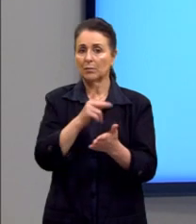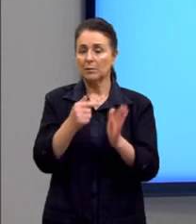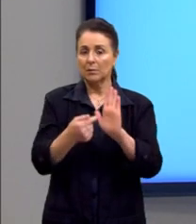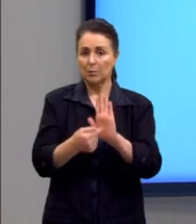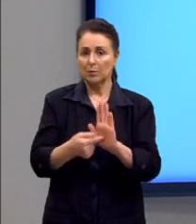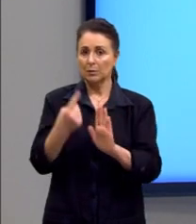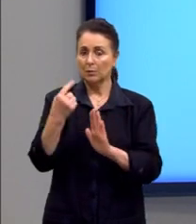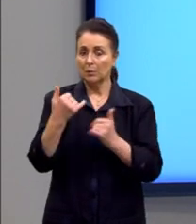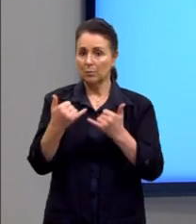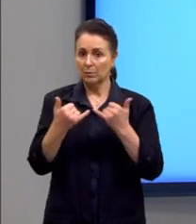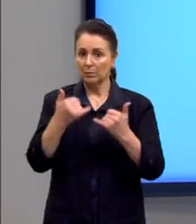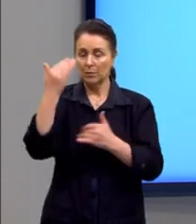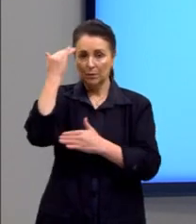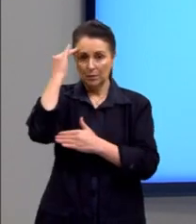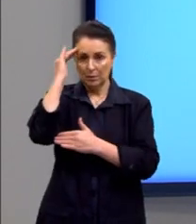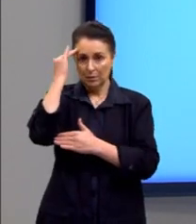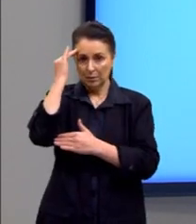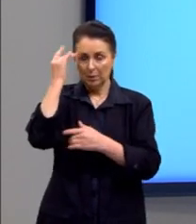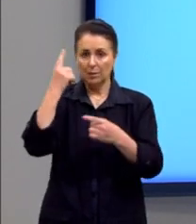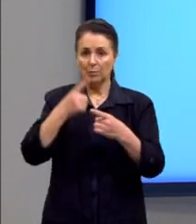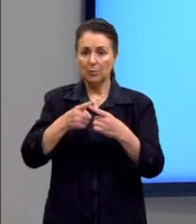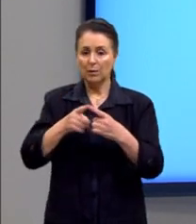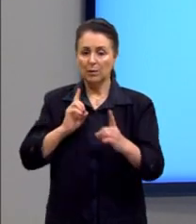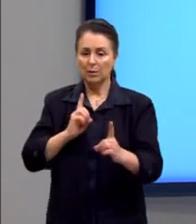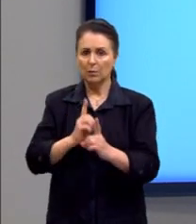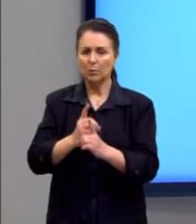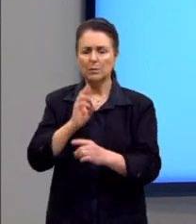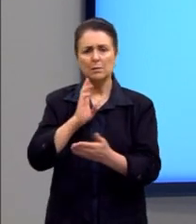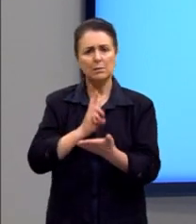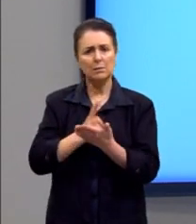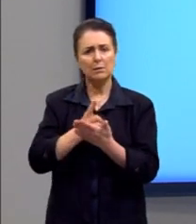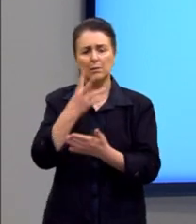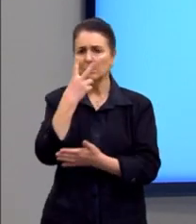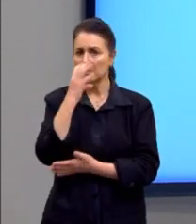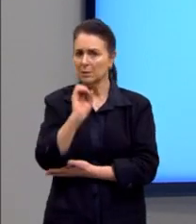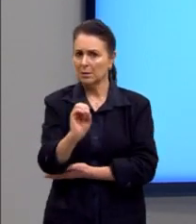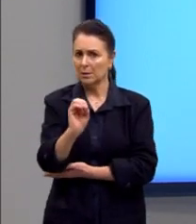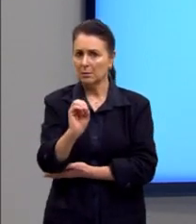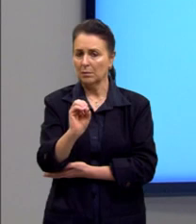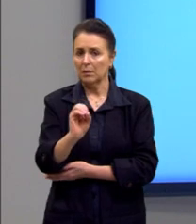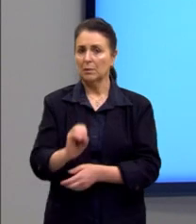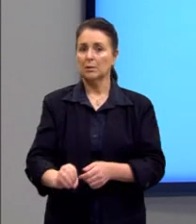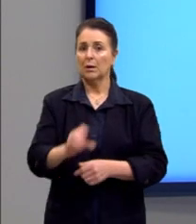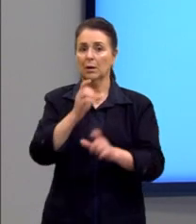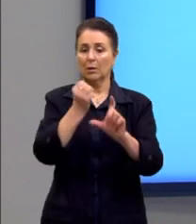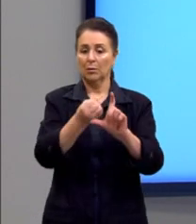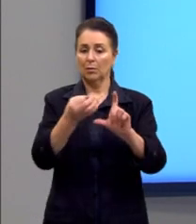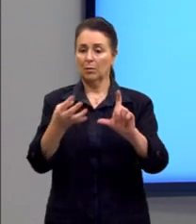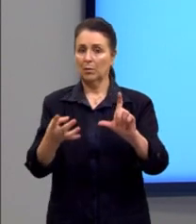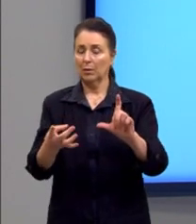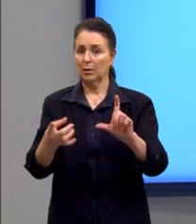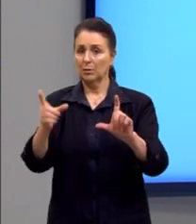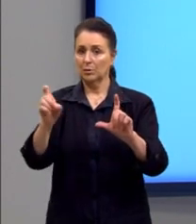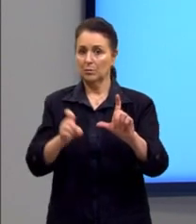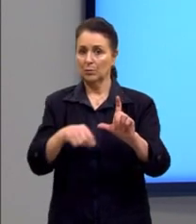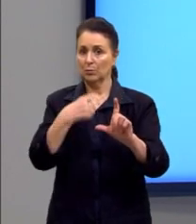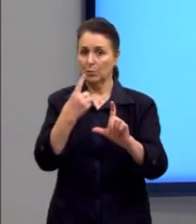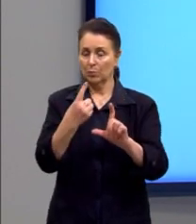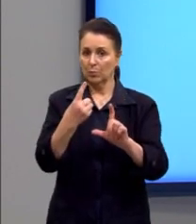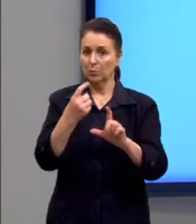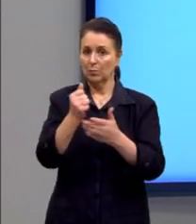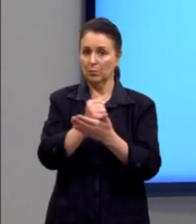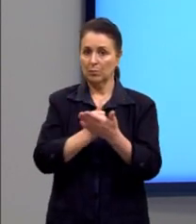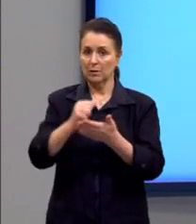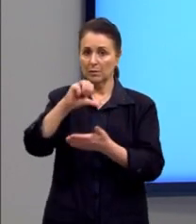vocês um exemplo para a gente entender Por que que sempre chega zero nós temos o logaritmo de 1 na base 9 =